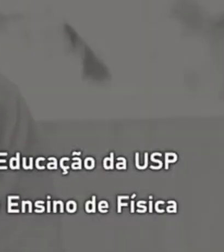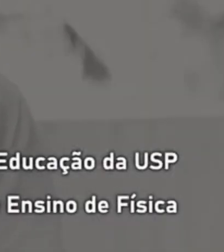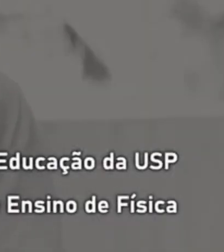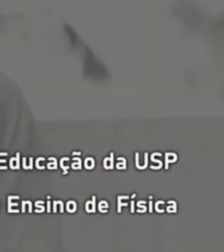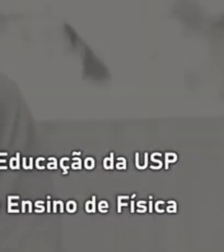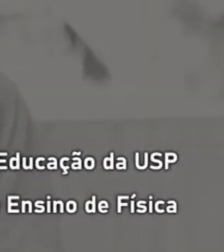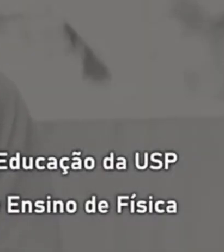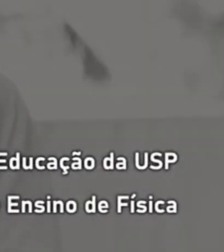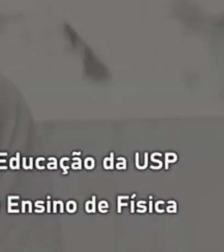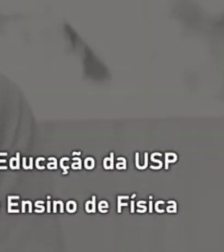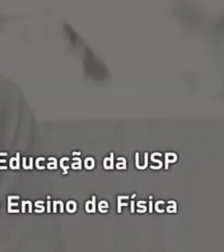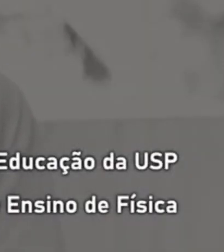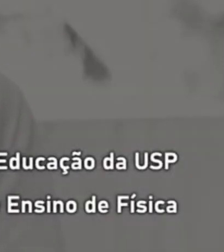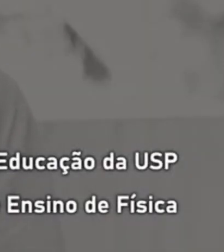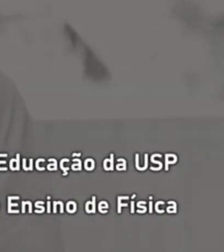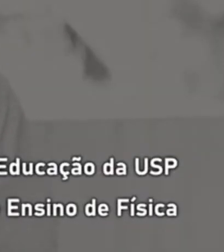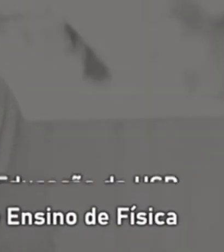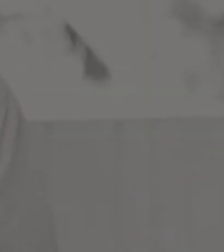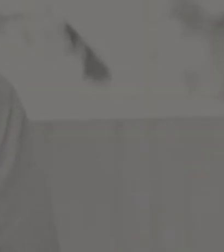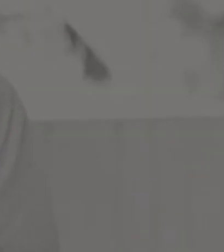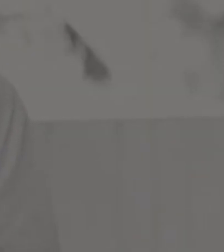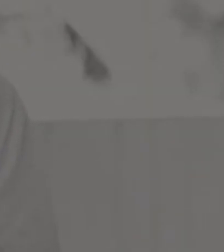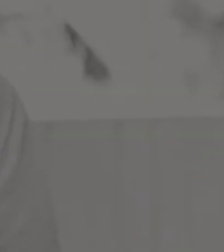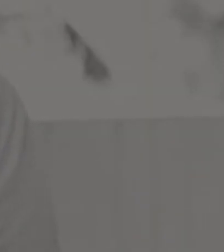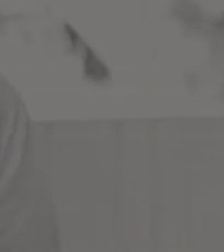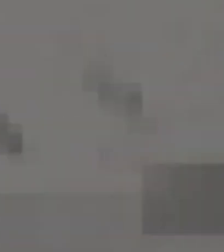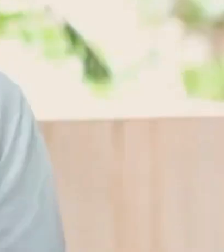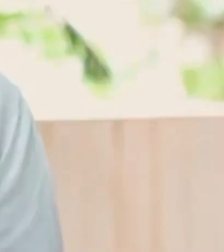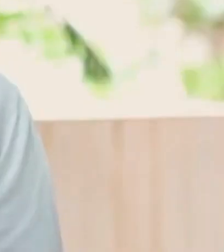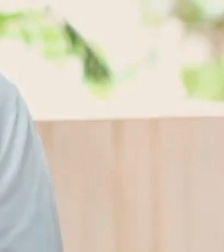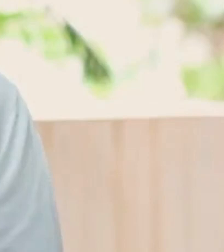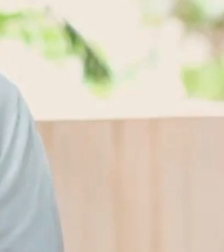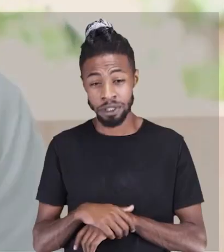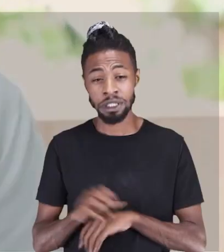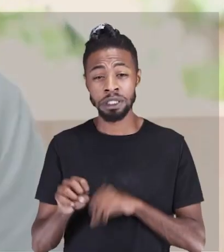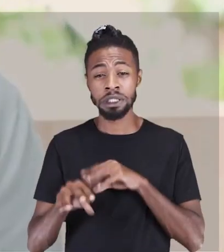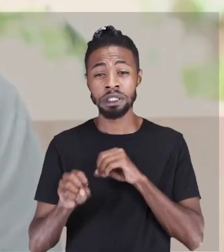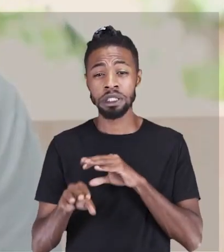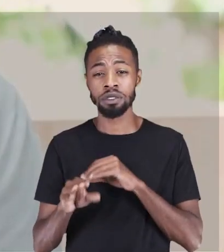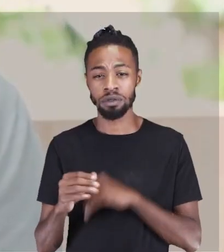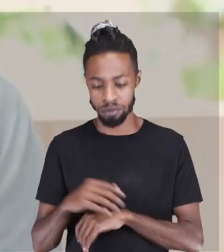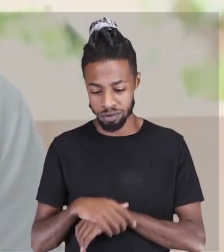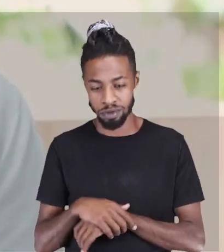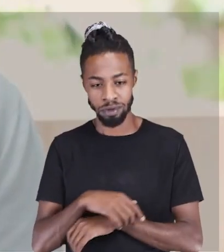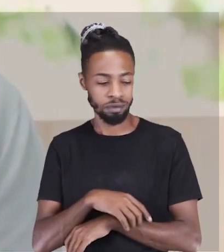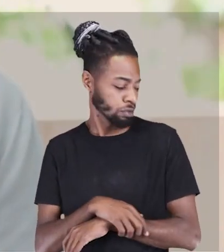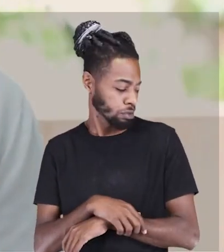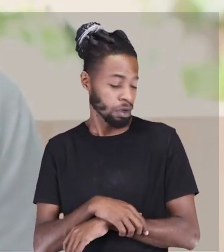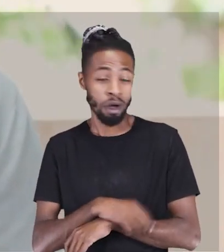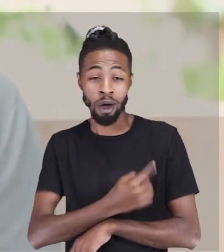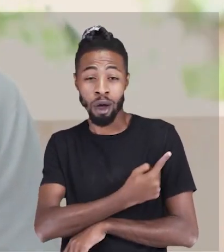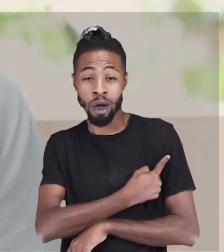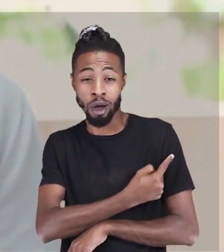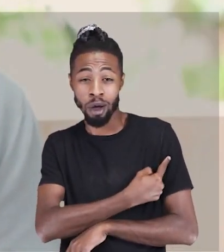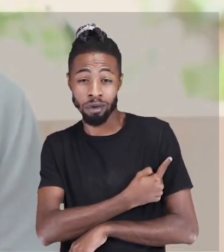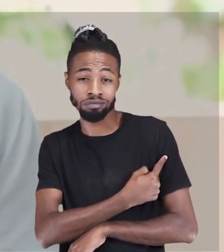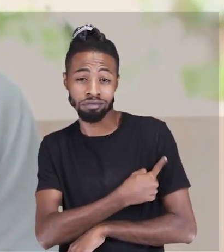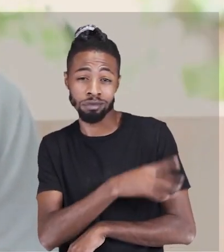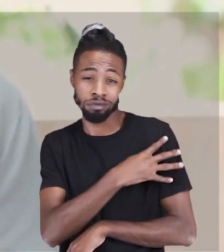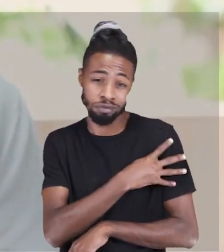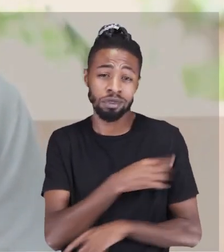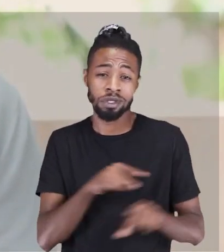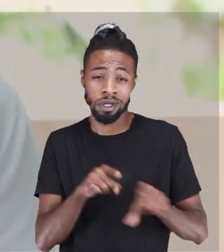Manter essa curiosidade, portanto, perpassa muitas vezes, e sobretudo na transição do ensino fundamental 1 para o